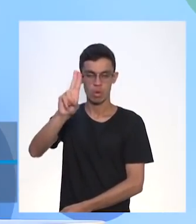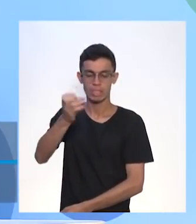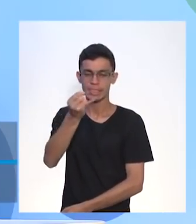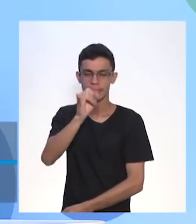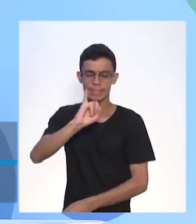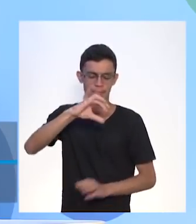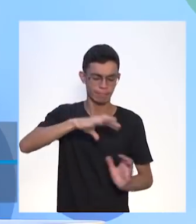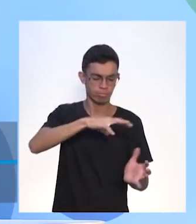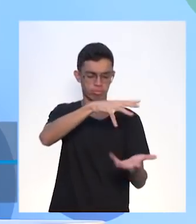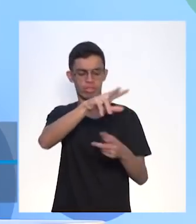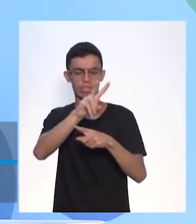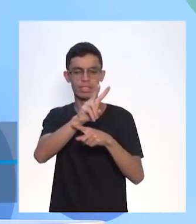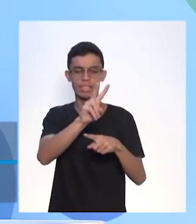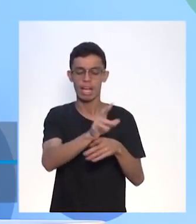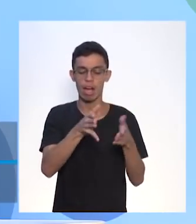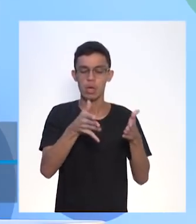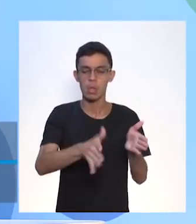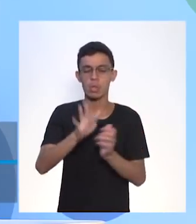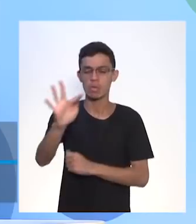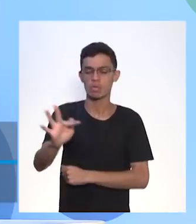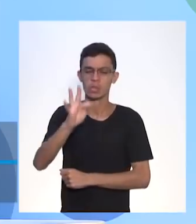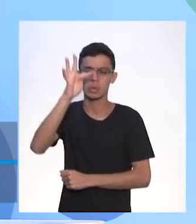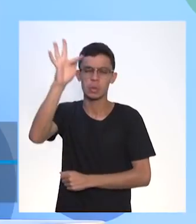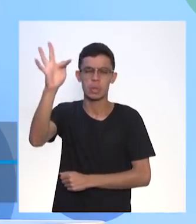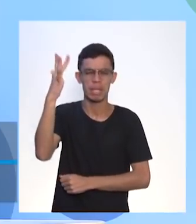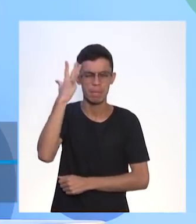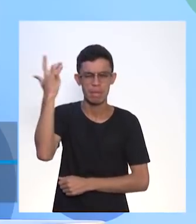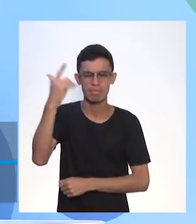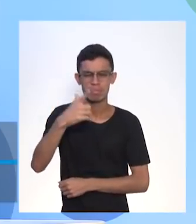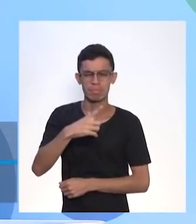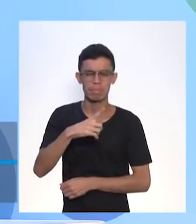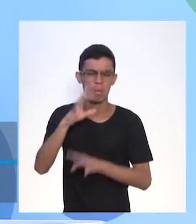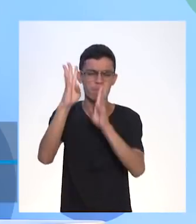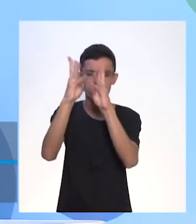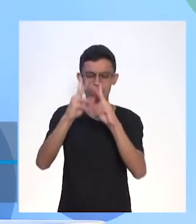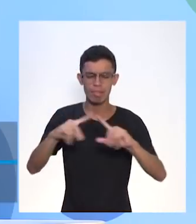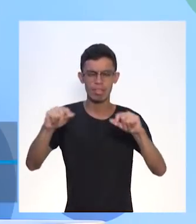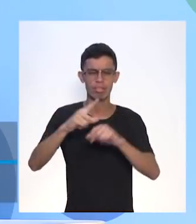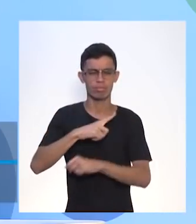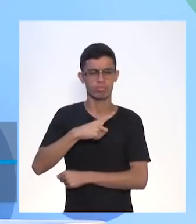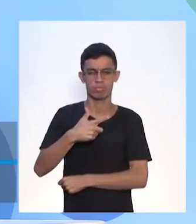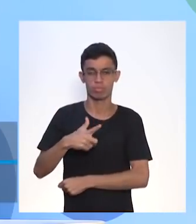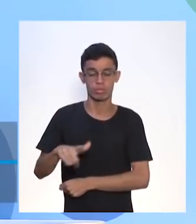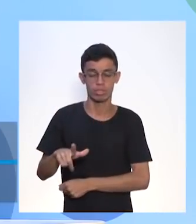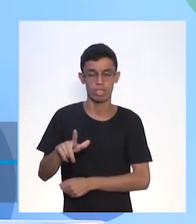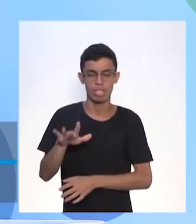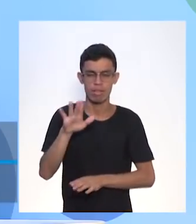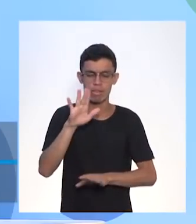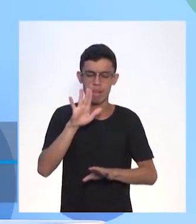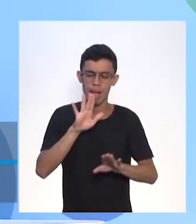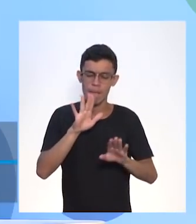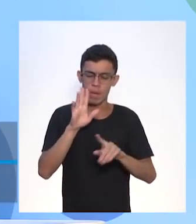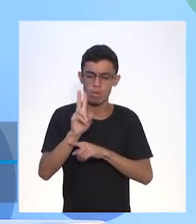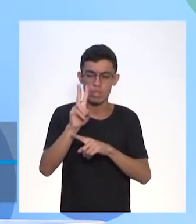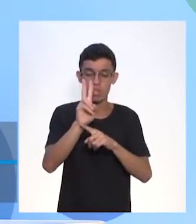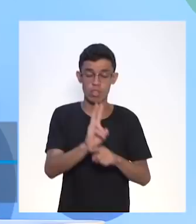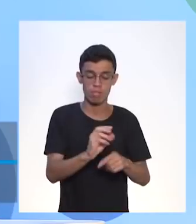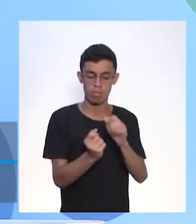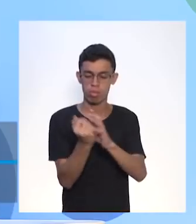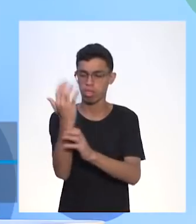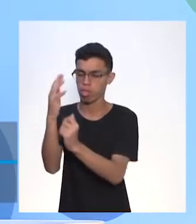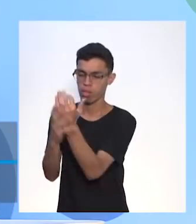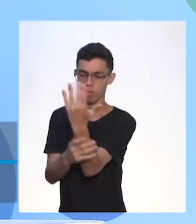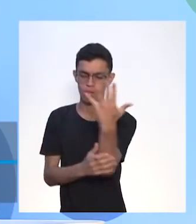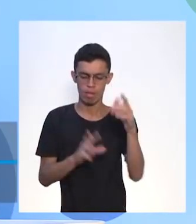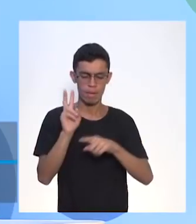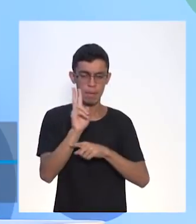do planeta agora, talvez não teremos amanhã. Vamos lá. Cuidar do meio ambiente para as futuras